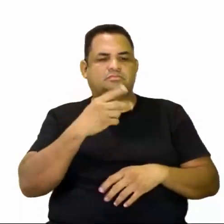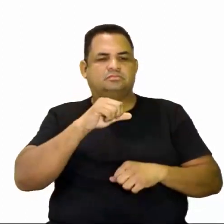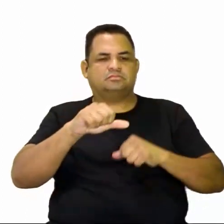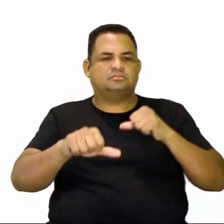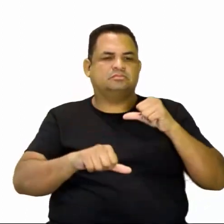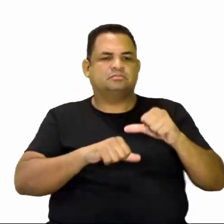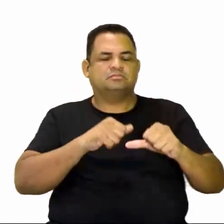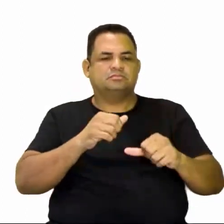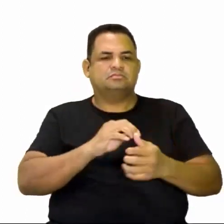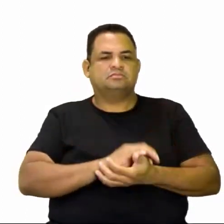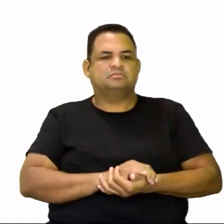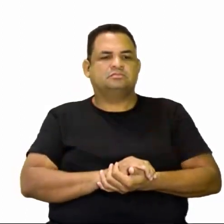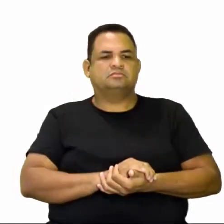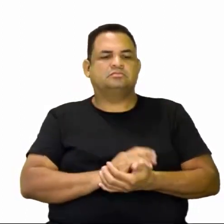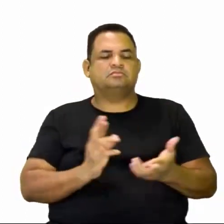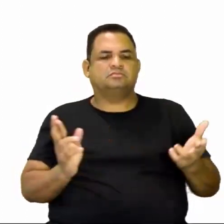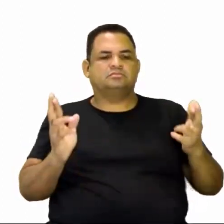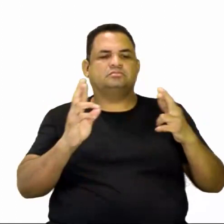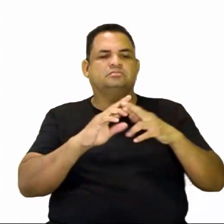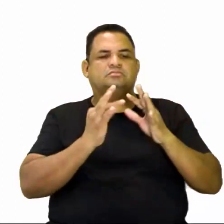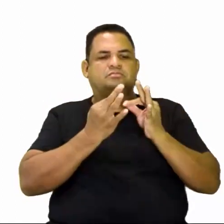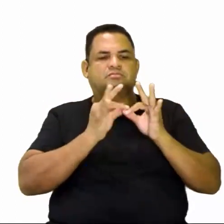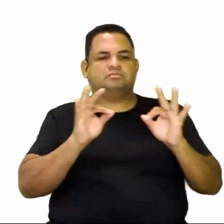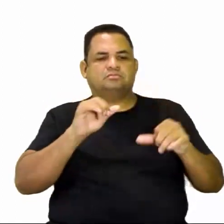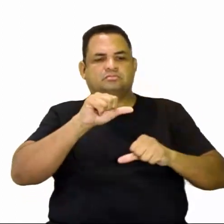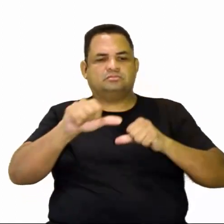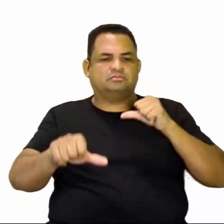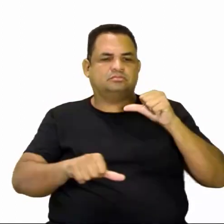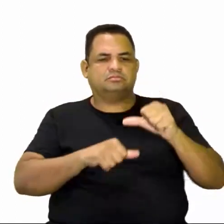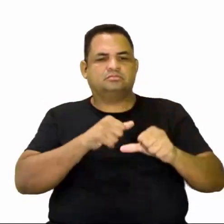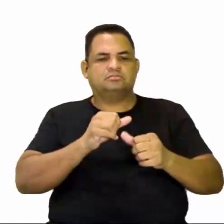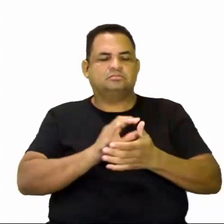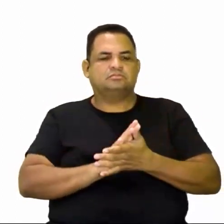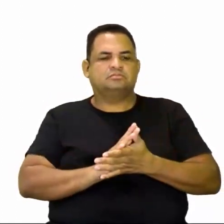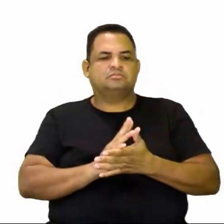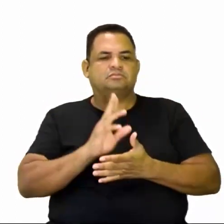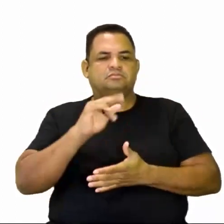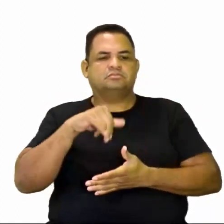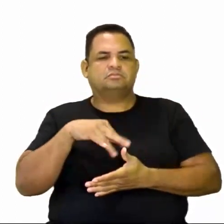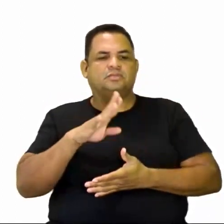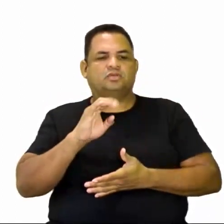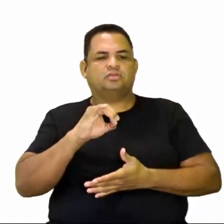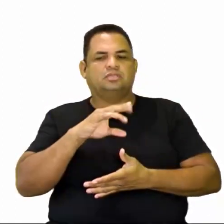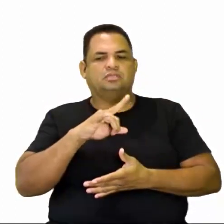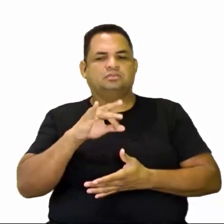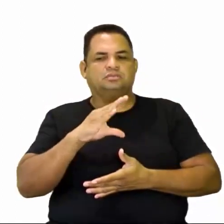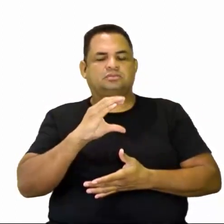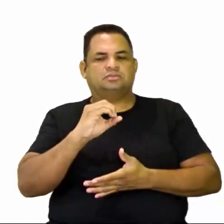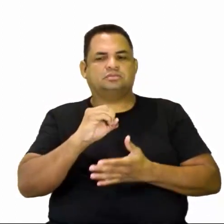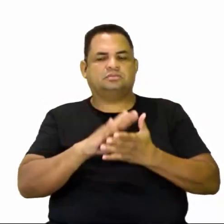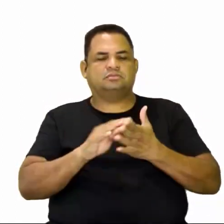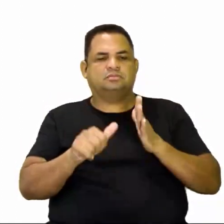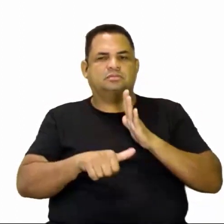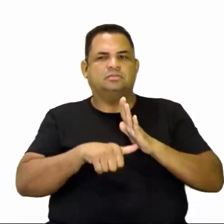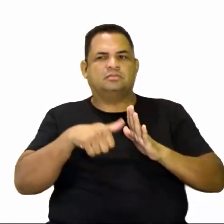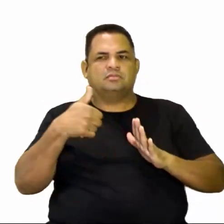troca, é uma reação de simples troca ou de neutralização. Então,